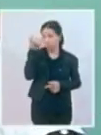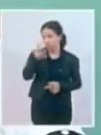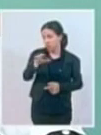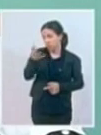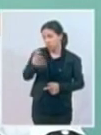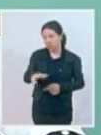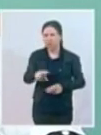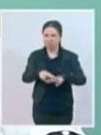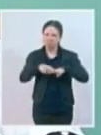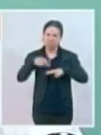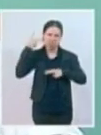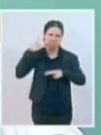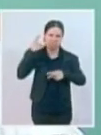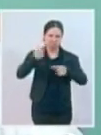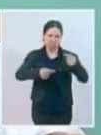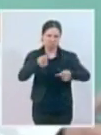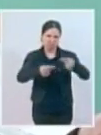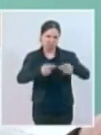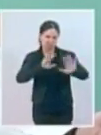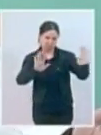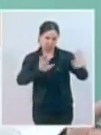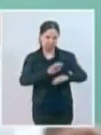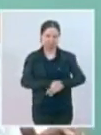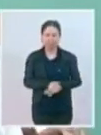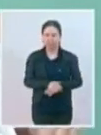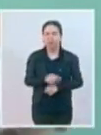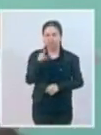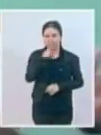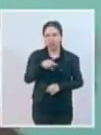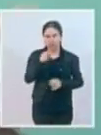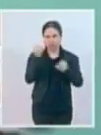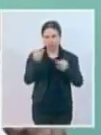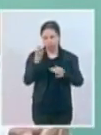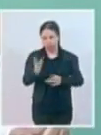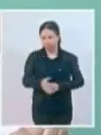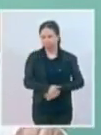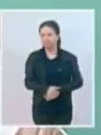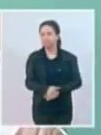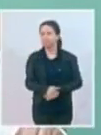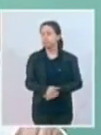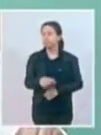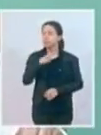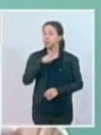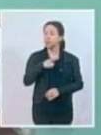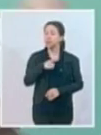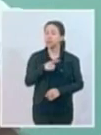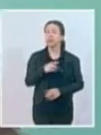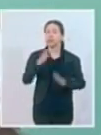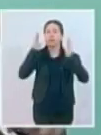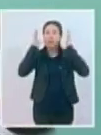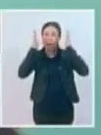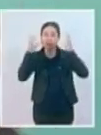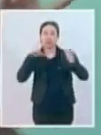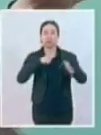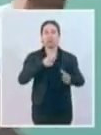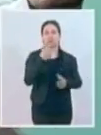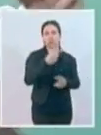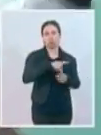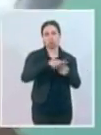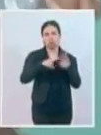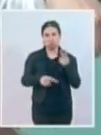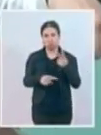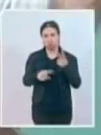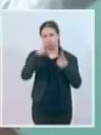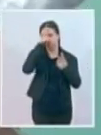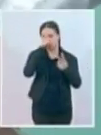Vocês, né, falaram isso aqui na audiência, sim, e, mas assim, tem as carretas, tem os dois hospitais de amor, aqui em Minas, né, na Uberlândia,